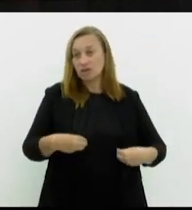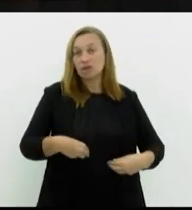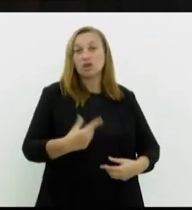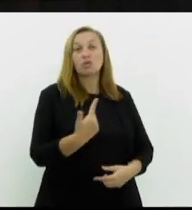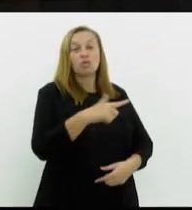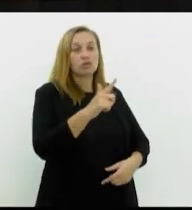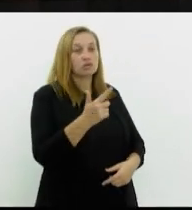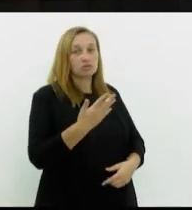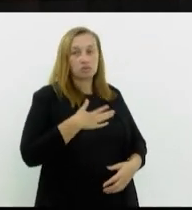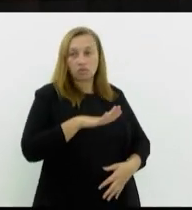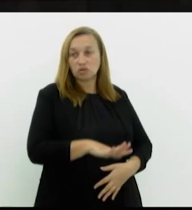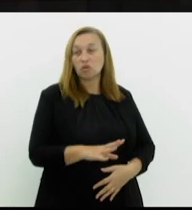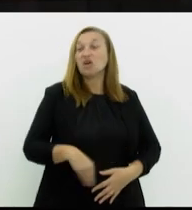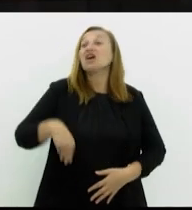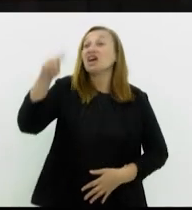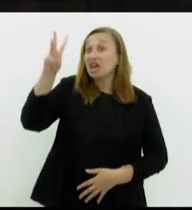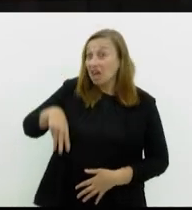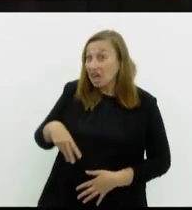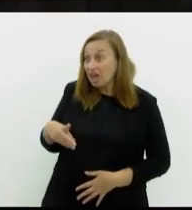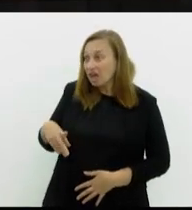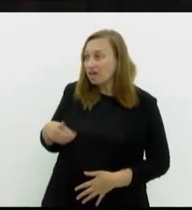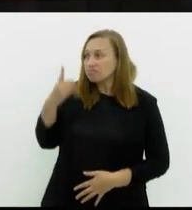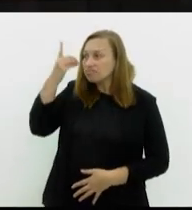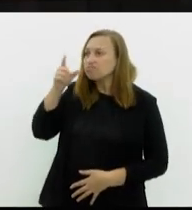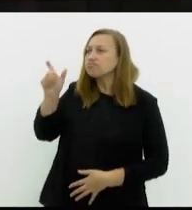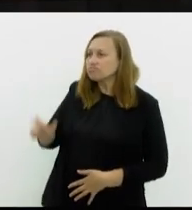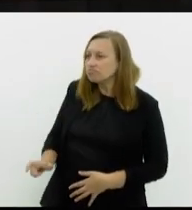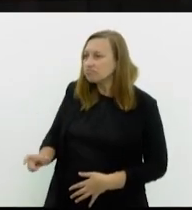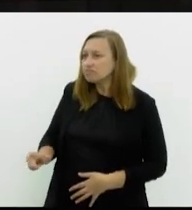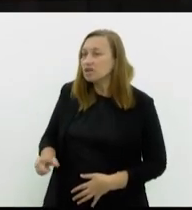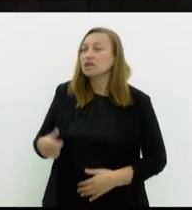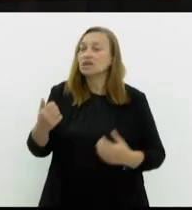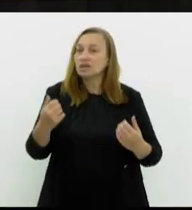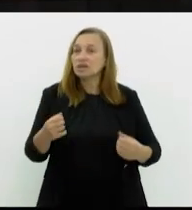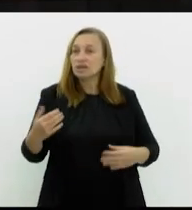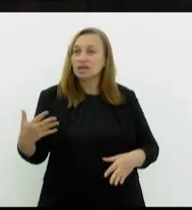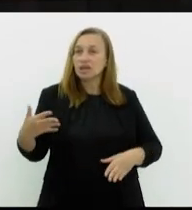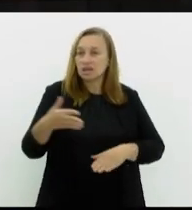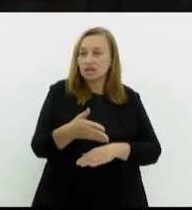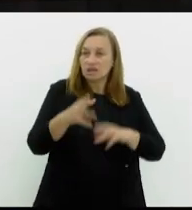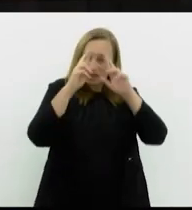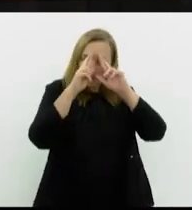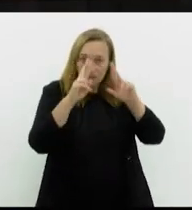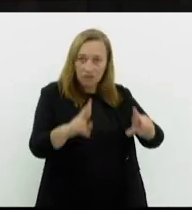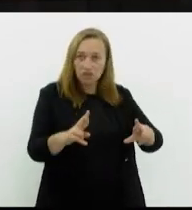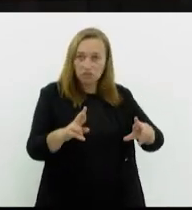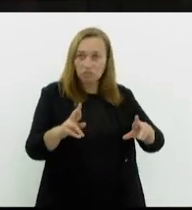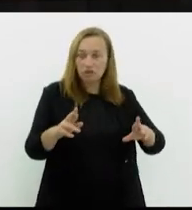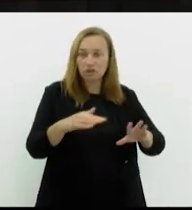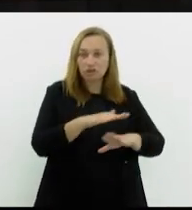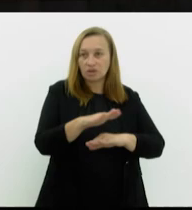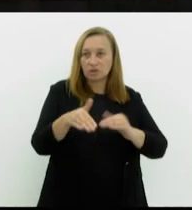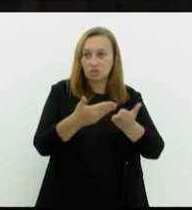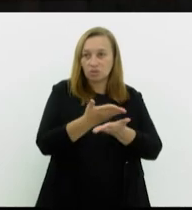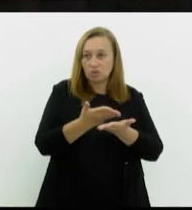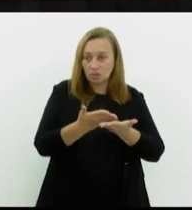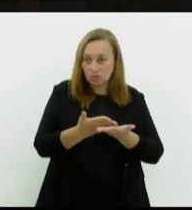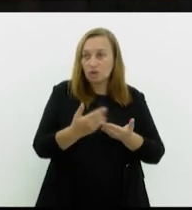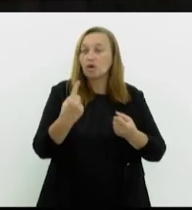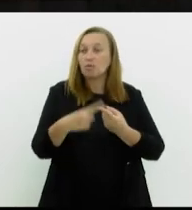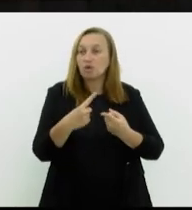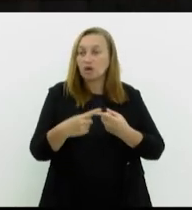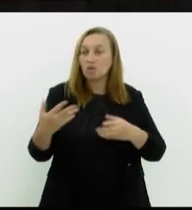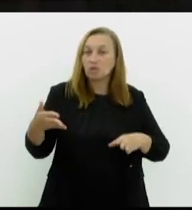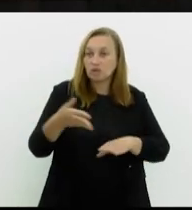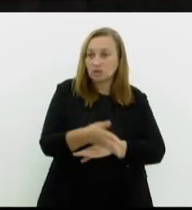deputado? Devia chegar aqui e com uma função de respeito a todos. Porque quando entrou aqui